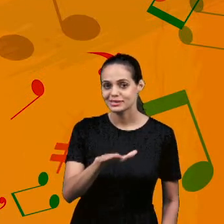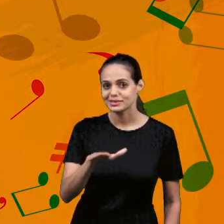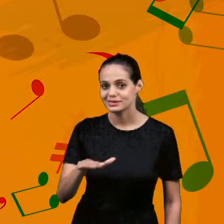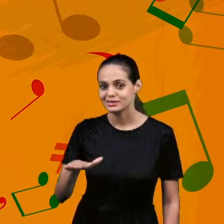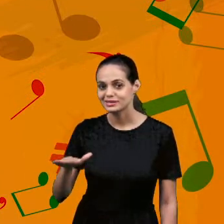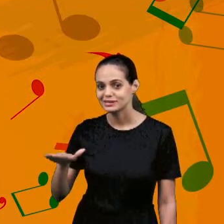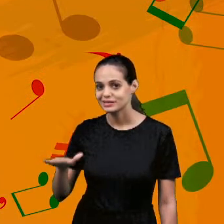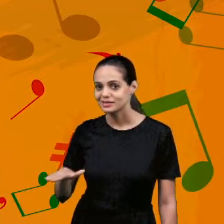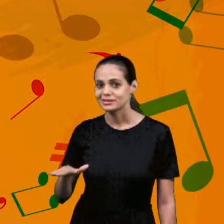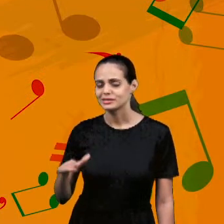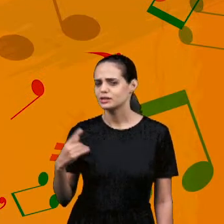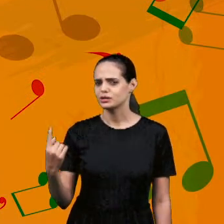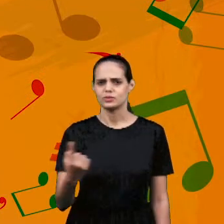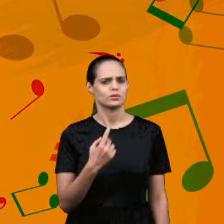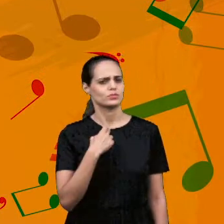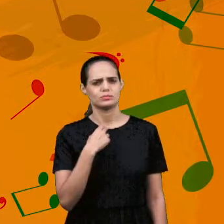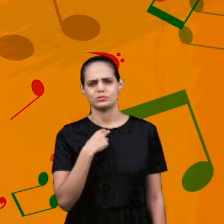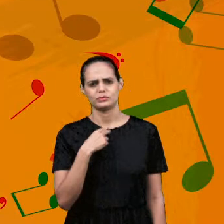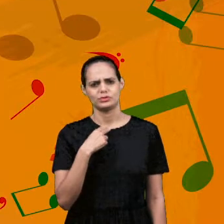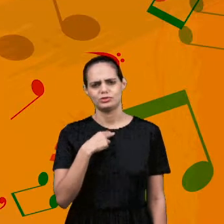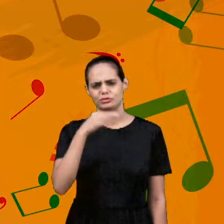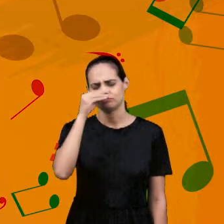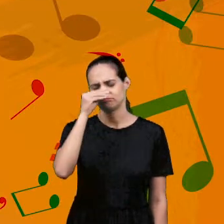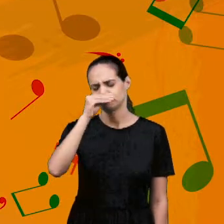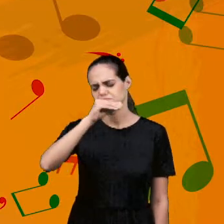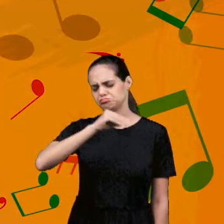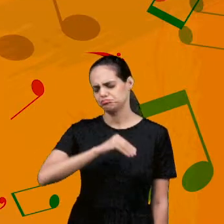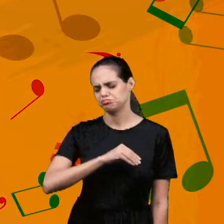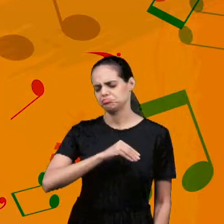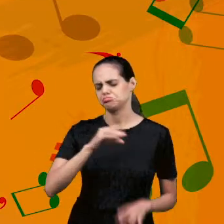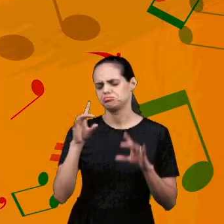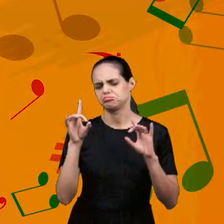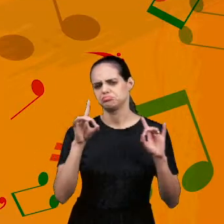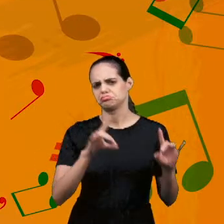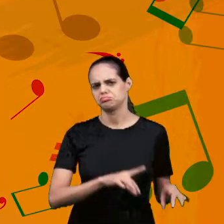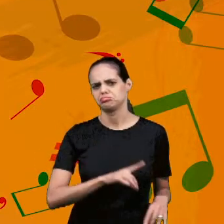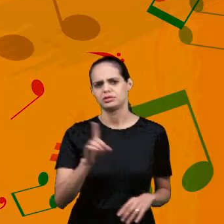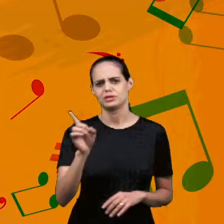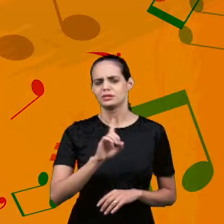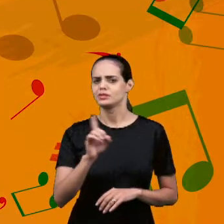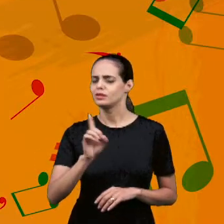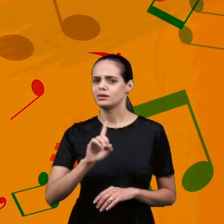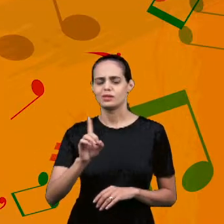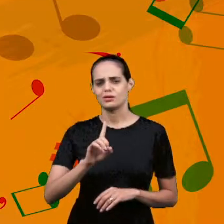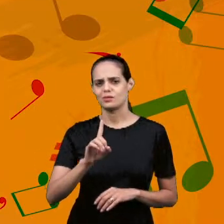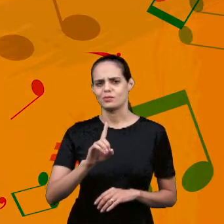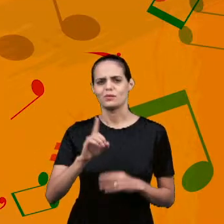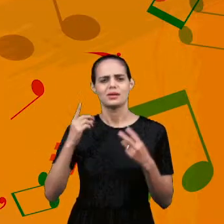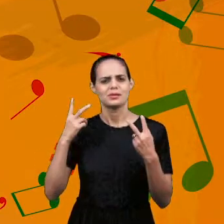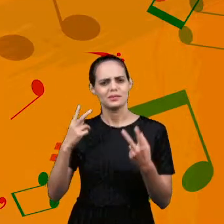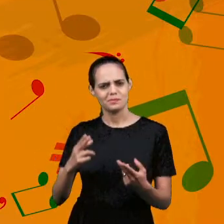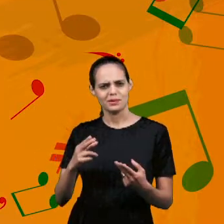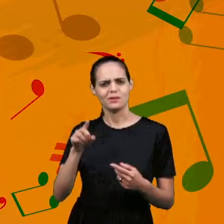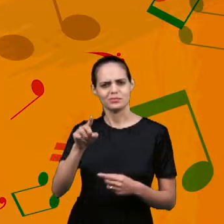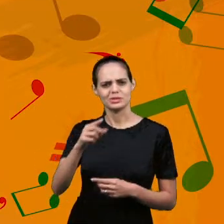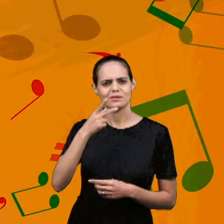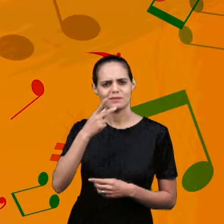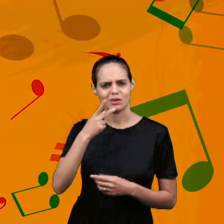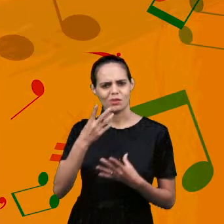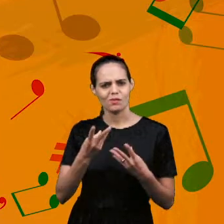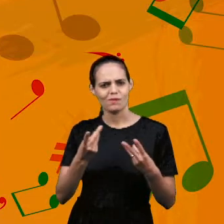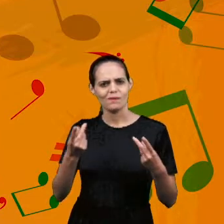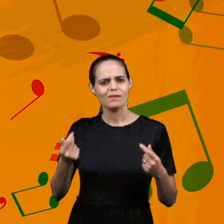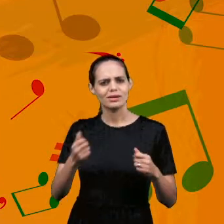não podia desistir pra gente ficar enfrentando, igual que você falou das qualidades